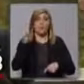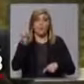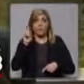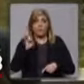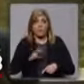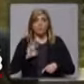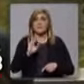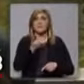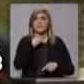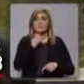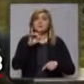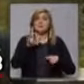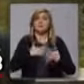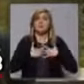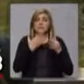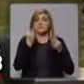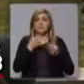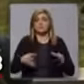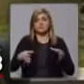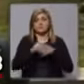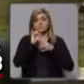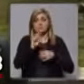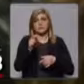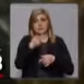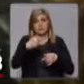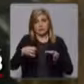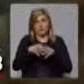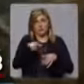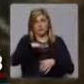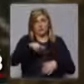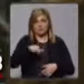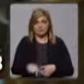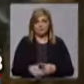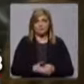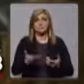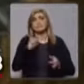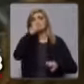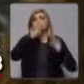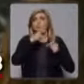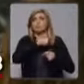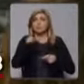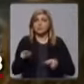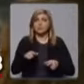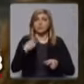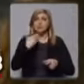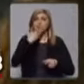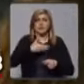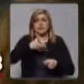to understand what is the collective will of the Eurozone. Et ce sont des gens tout à fait